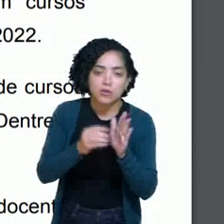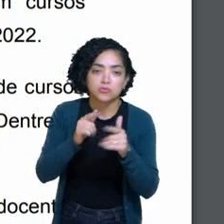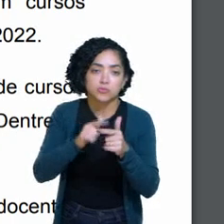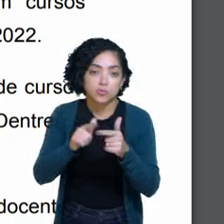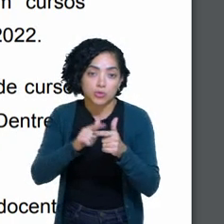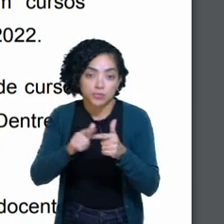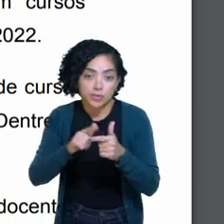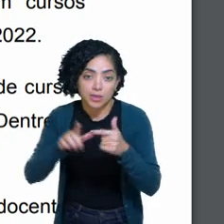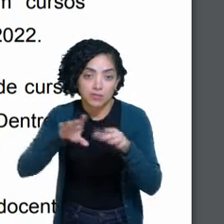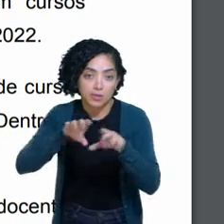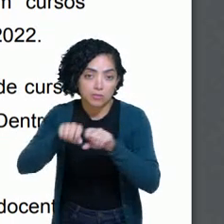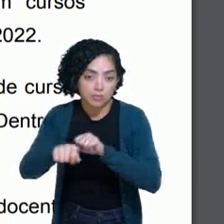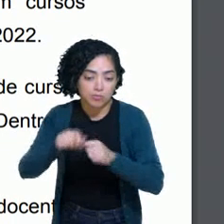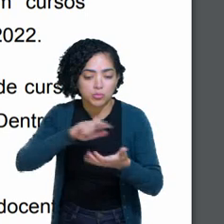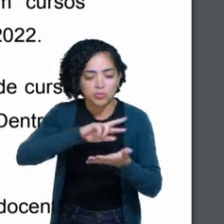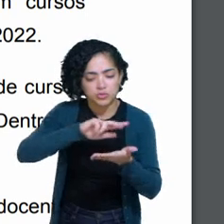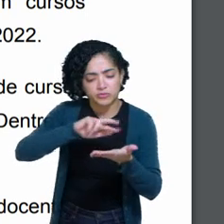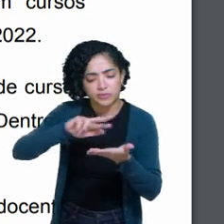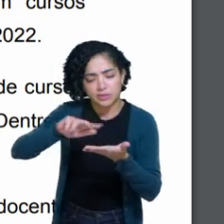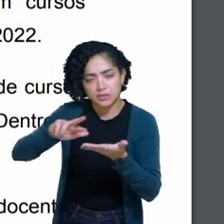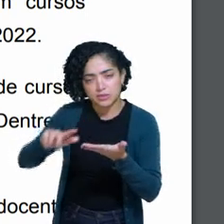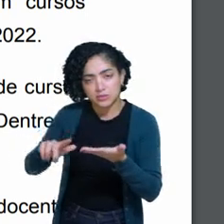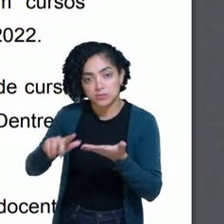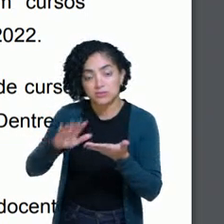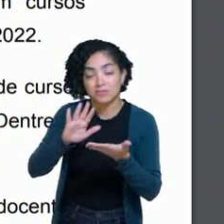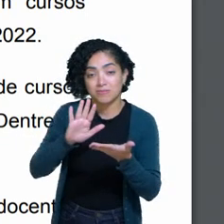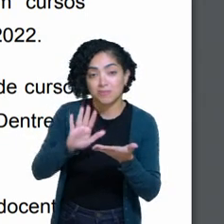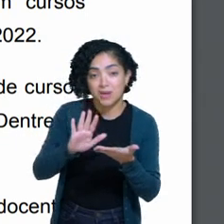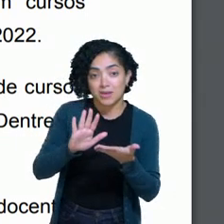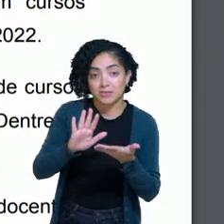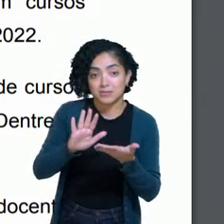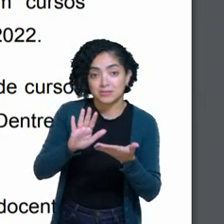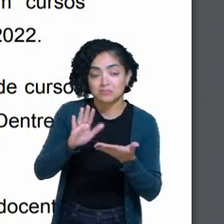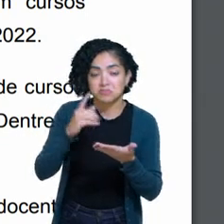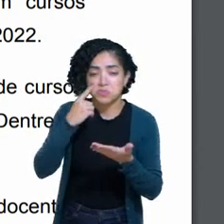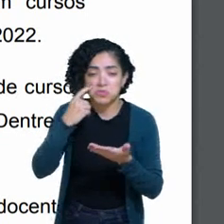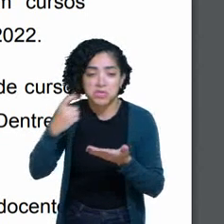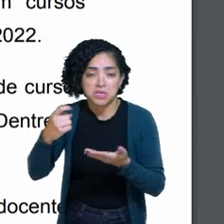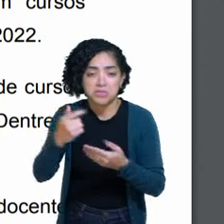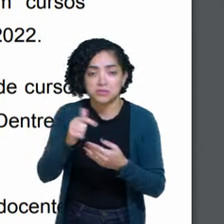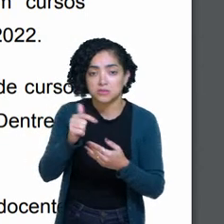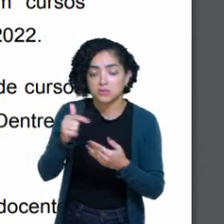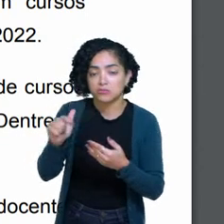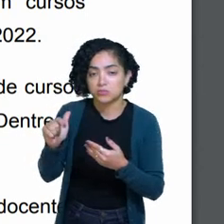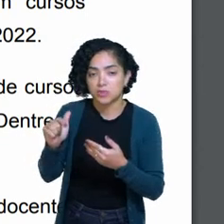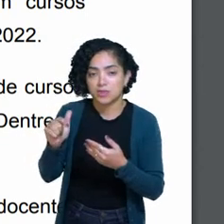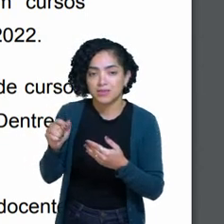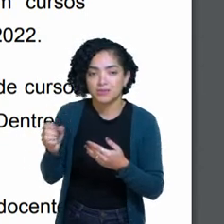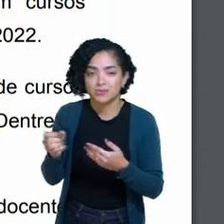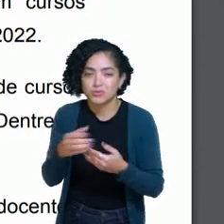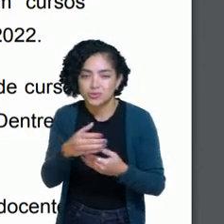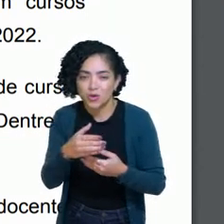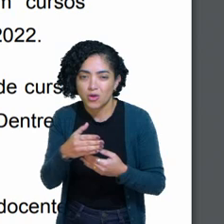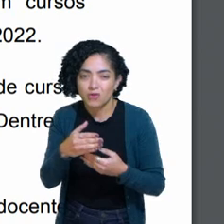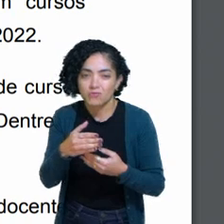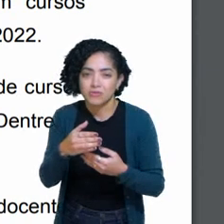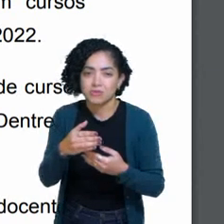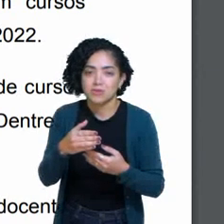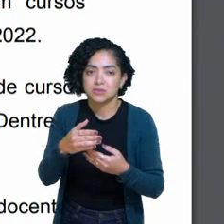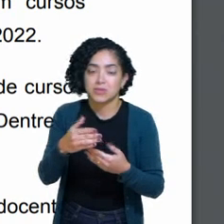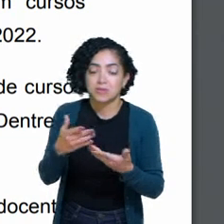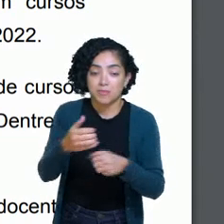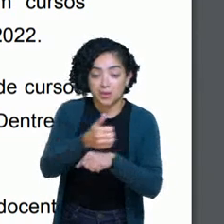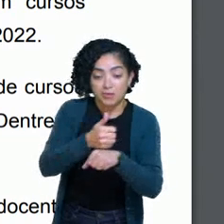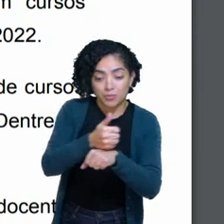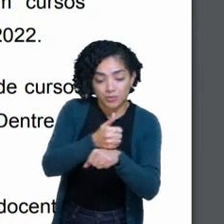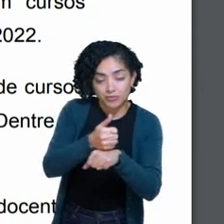diferentes motivos há um visível desinteresse das novas gerações pela carreira docente muito